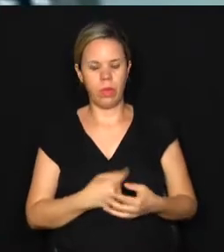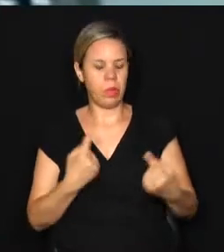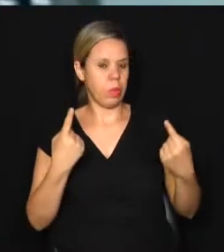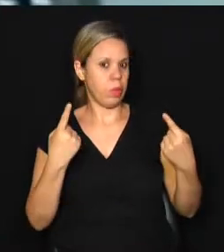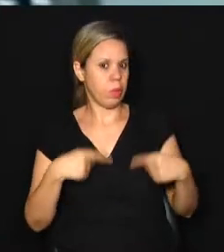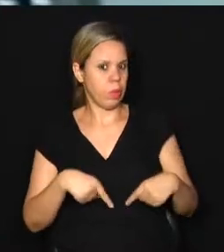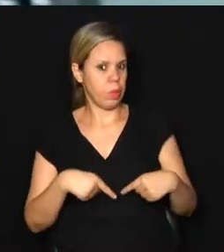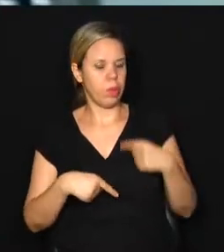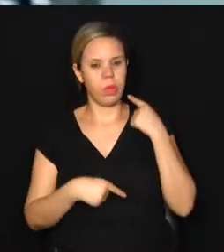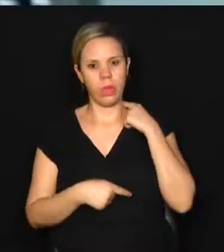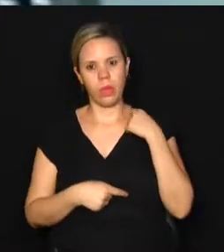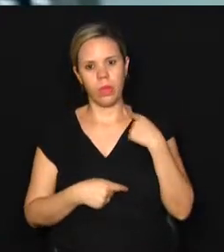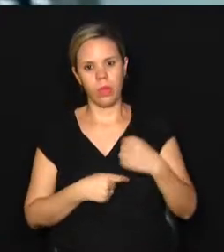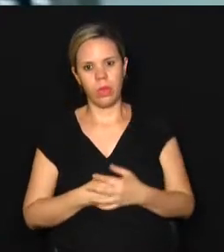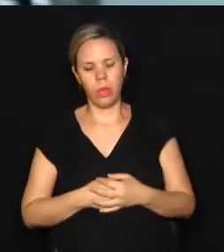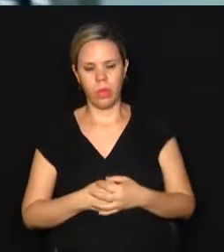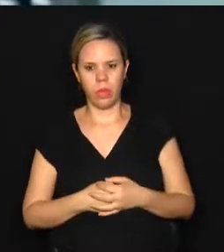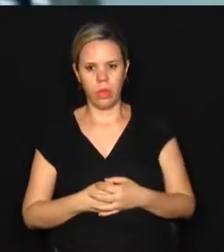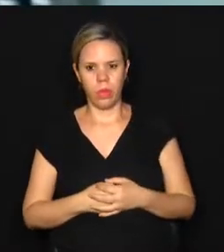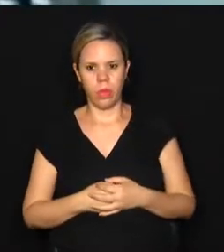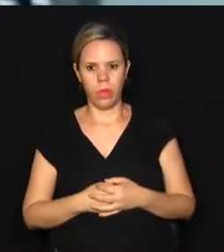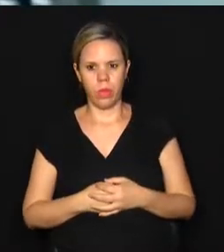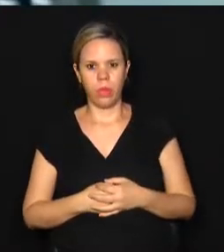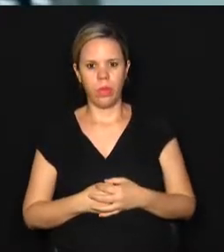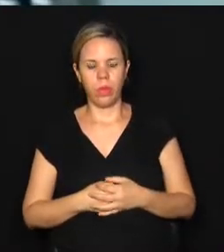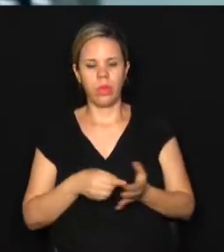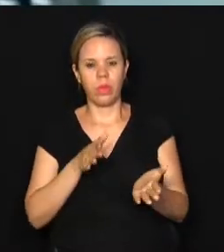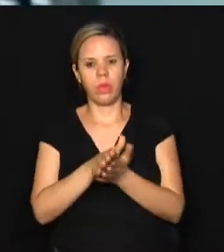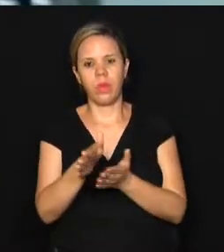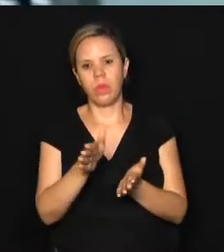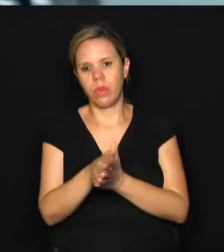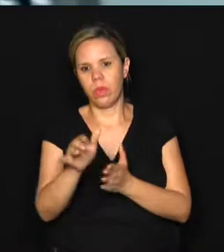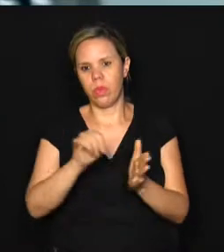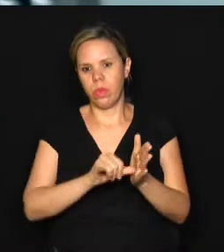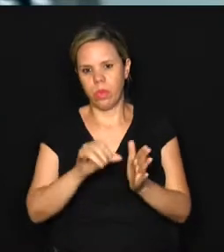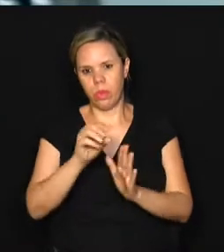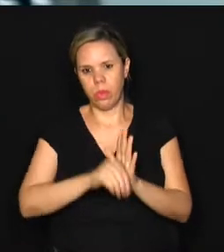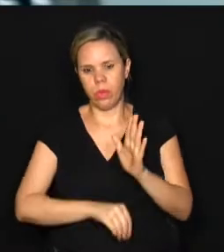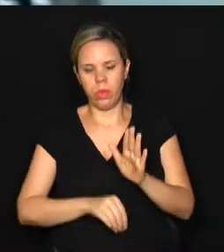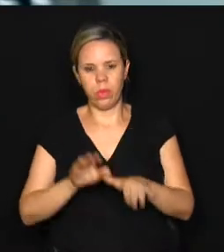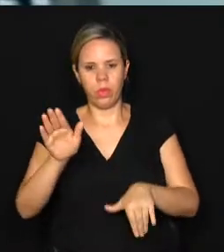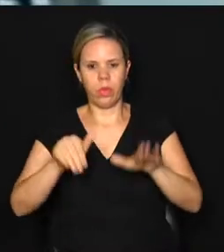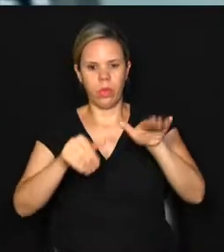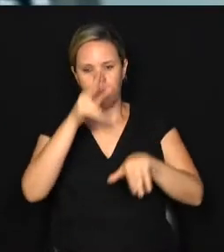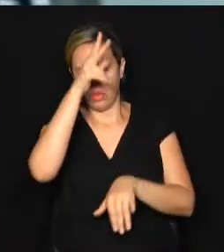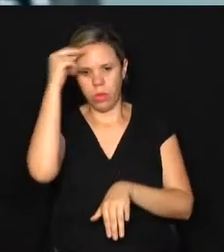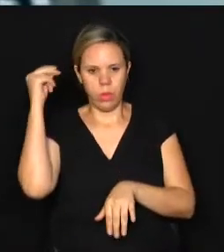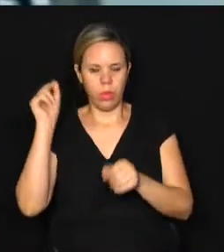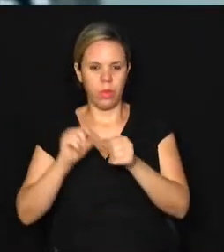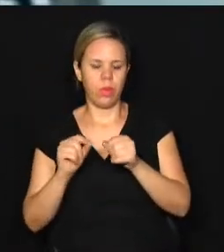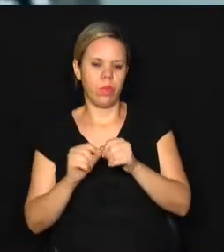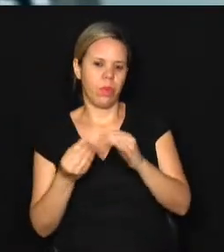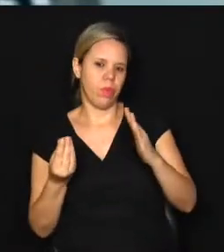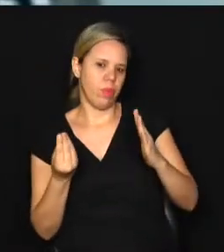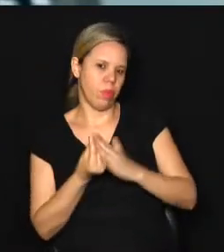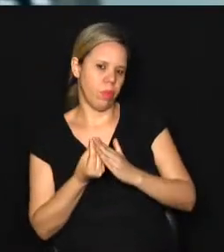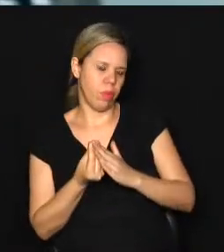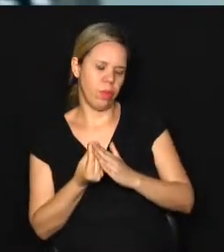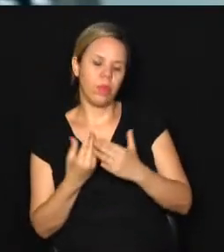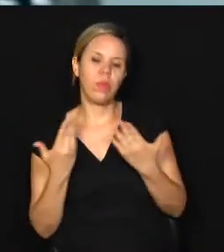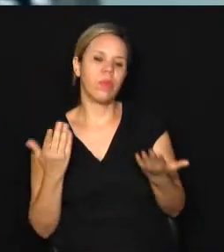contrária ao edital e o chamamento público feito pela Sanasa.